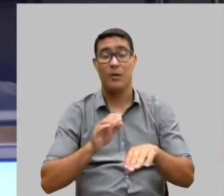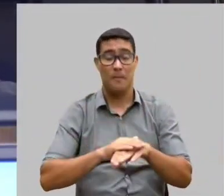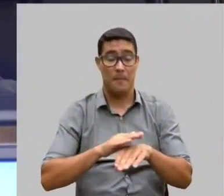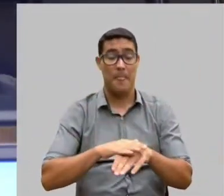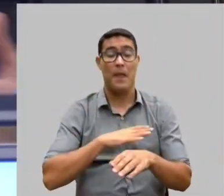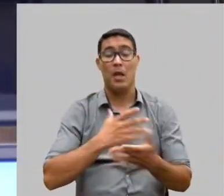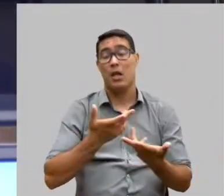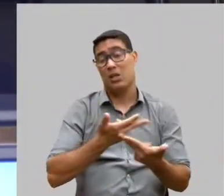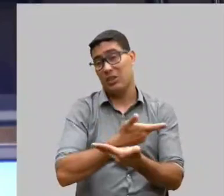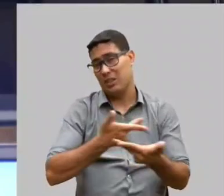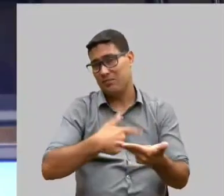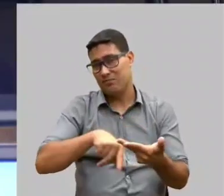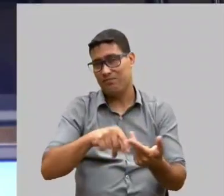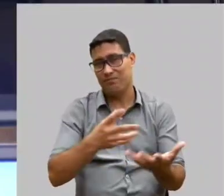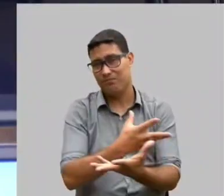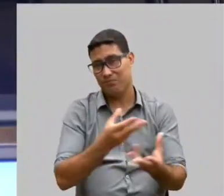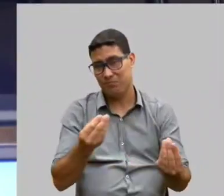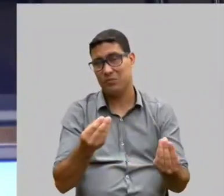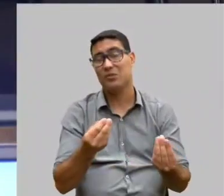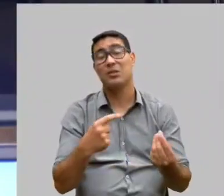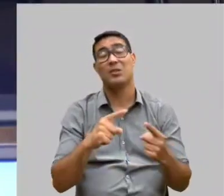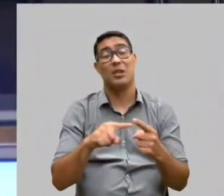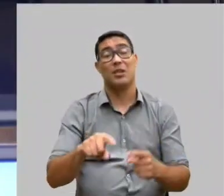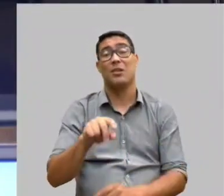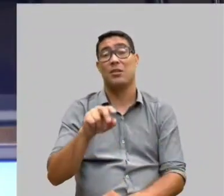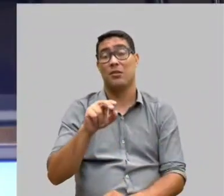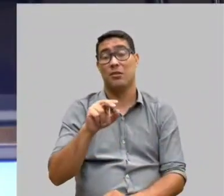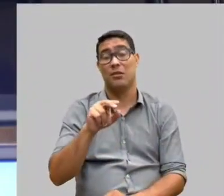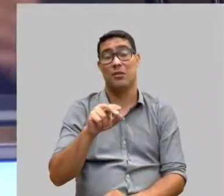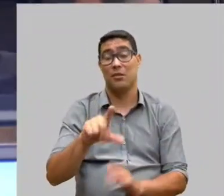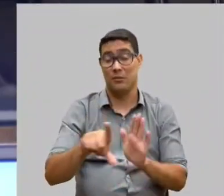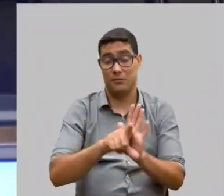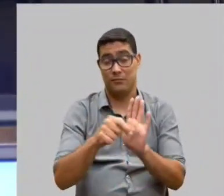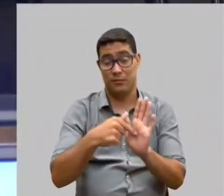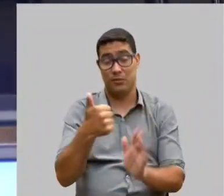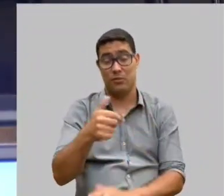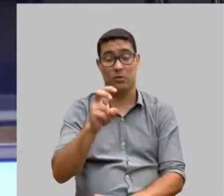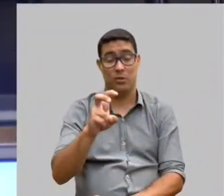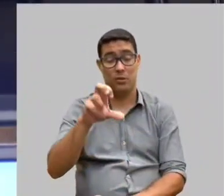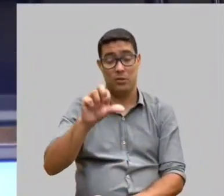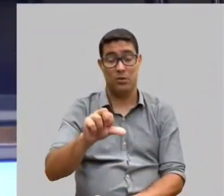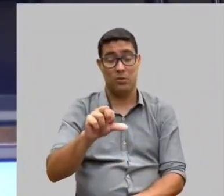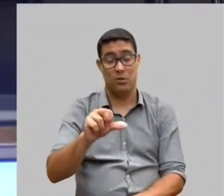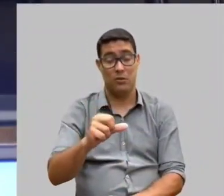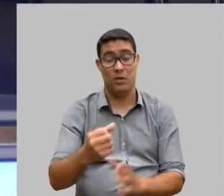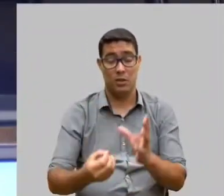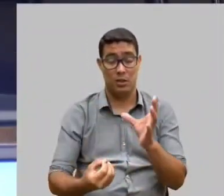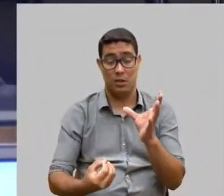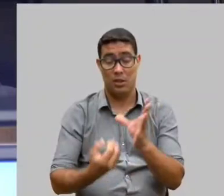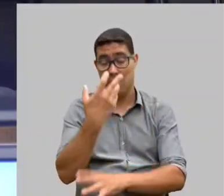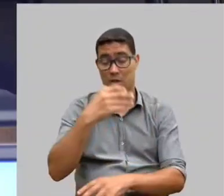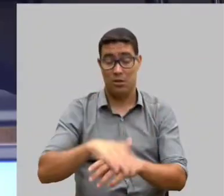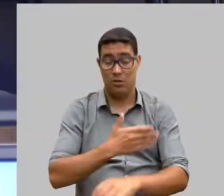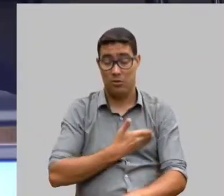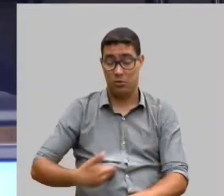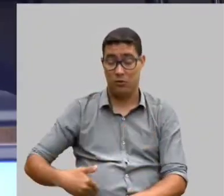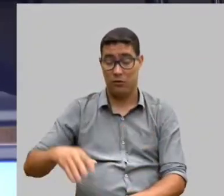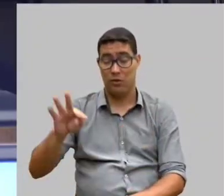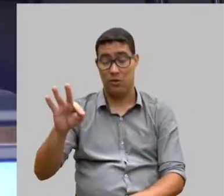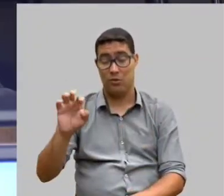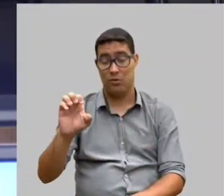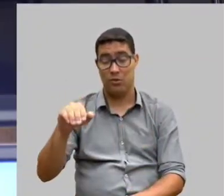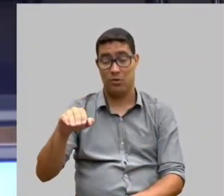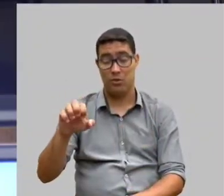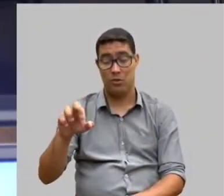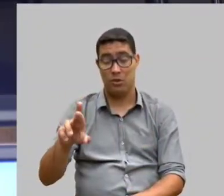mas essa de aderir ao rrf proposto pela 159 que nasceu no no governo temer será realmente a